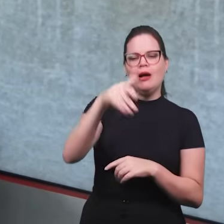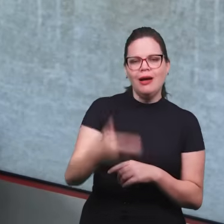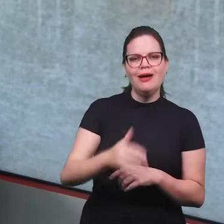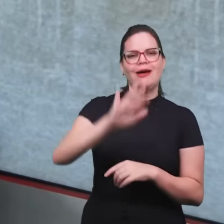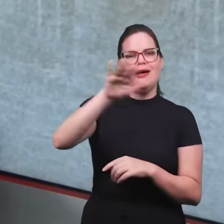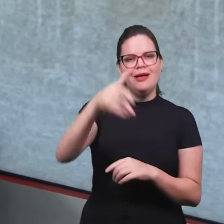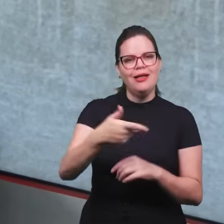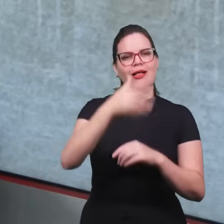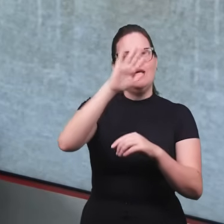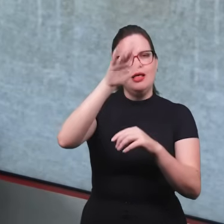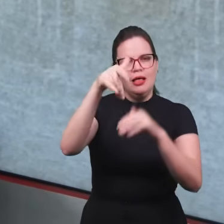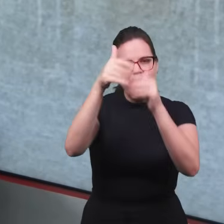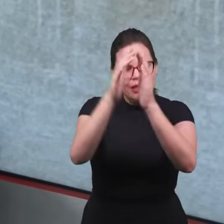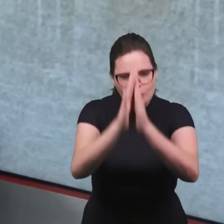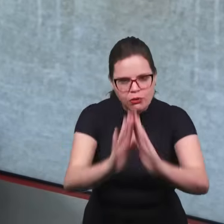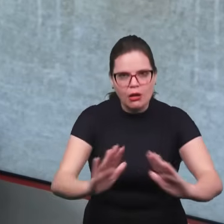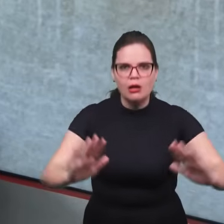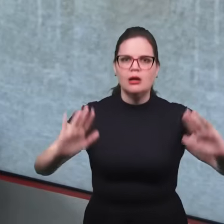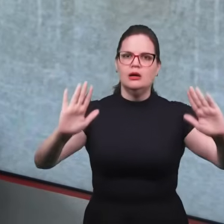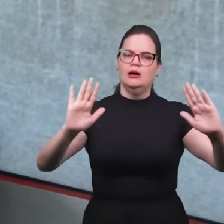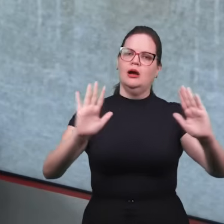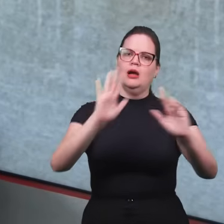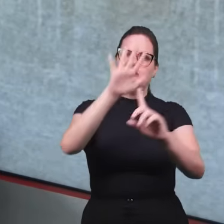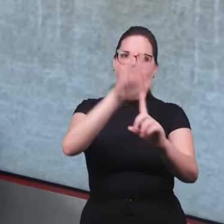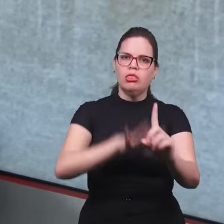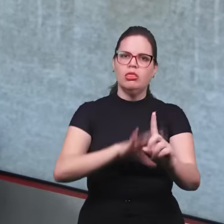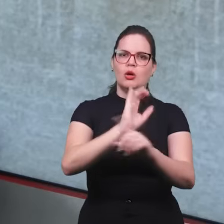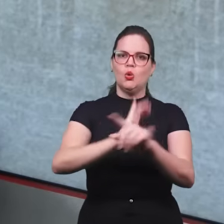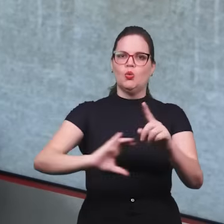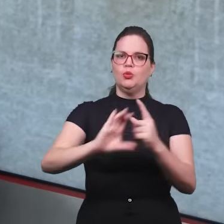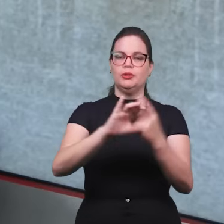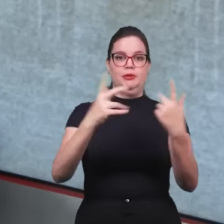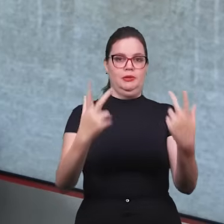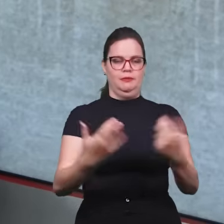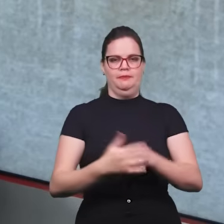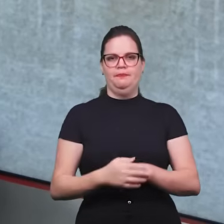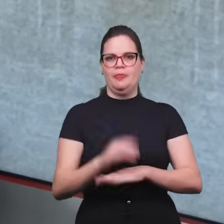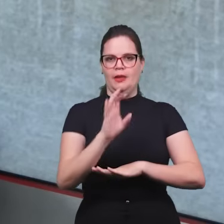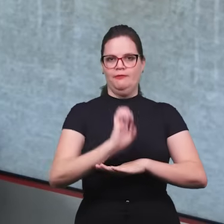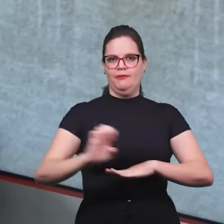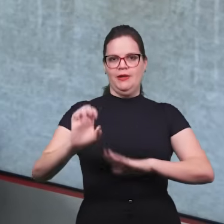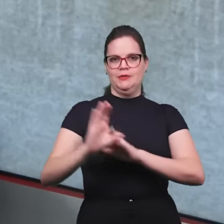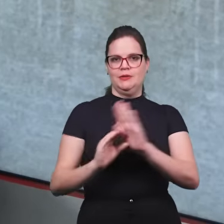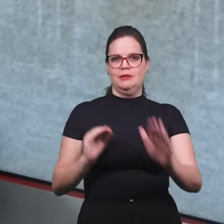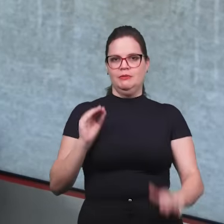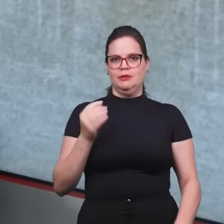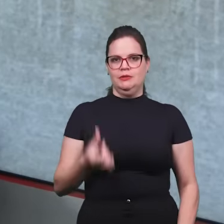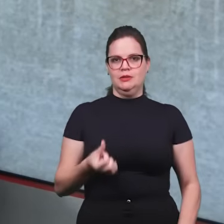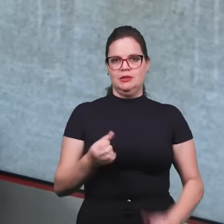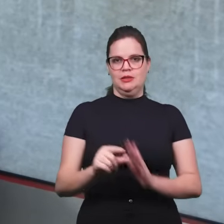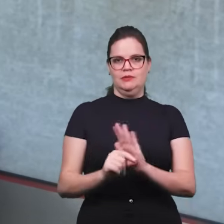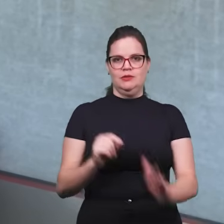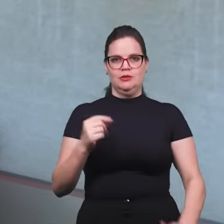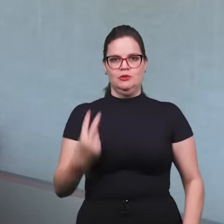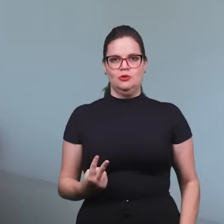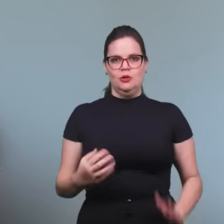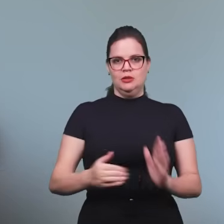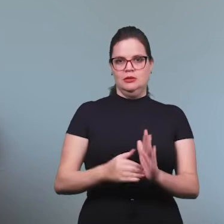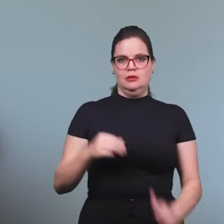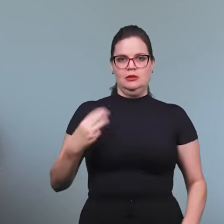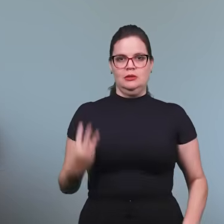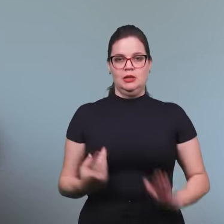seus limites e adquire características de culto. Por exemplo, em Efésios capítulo 6, verso 2 e